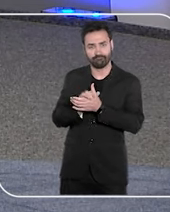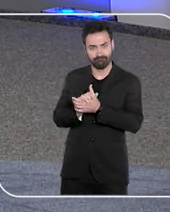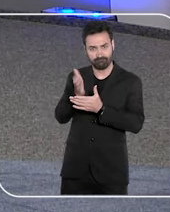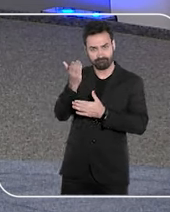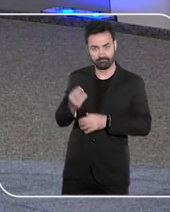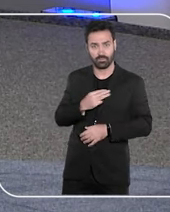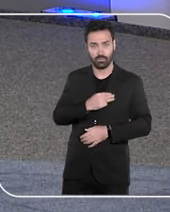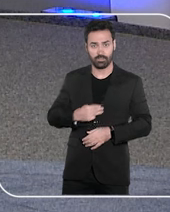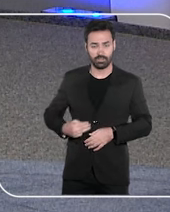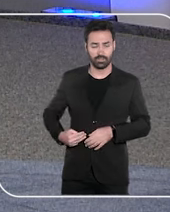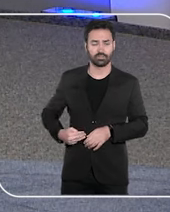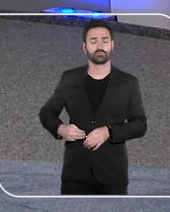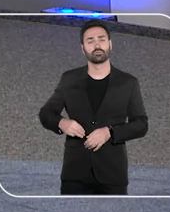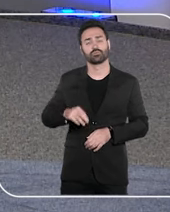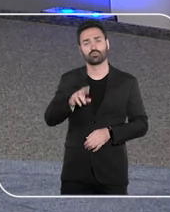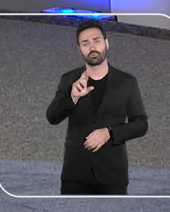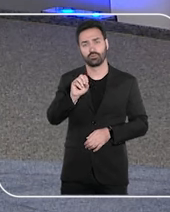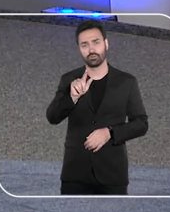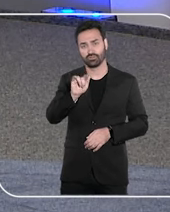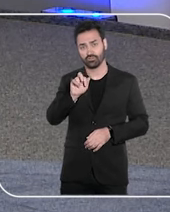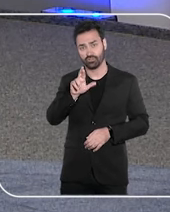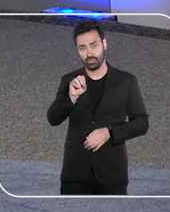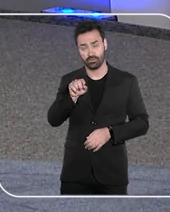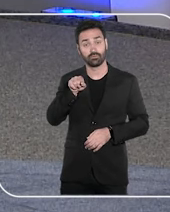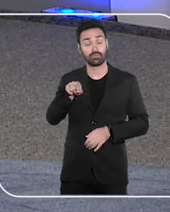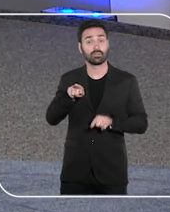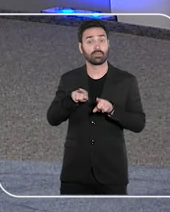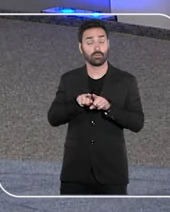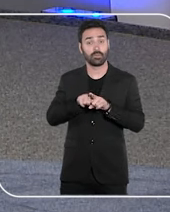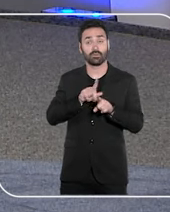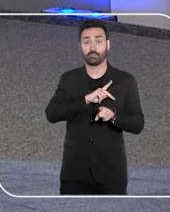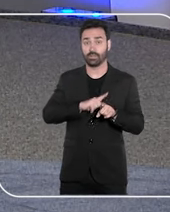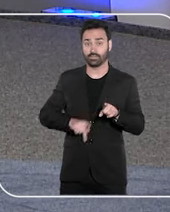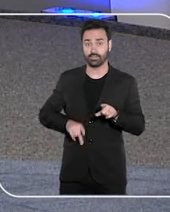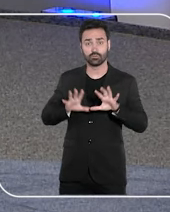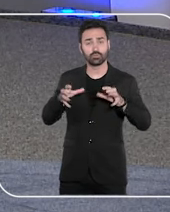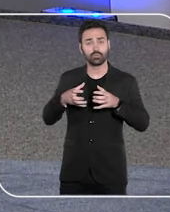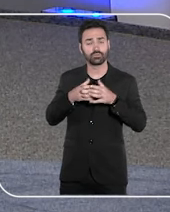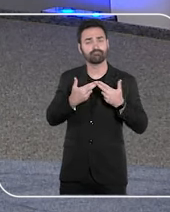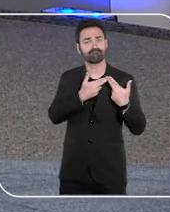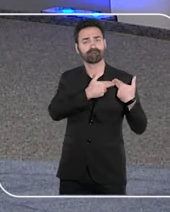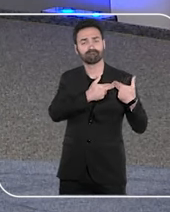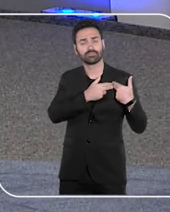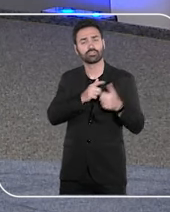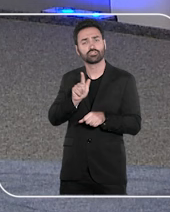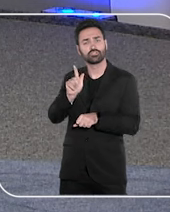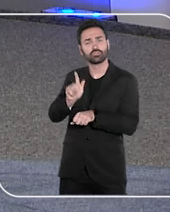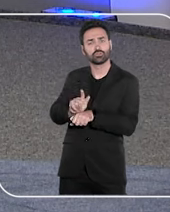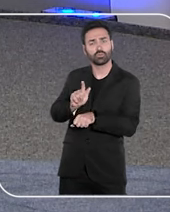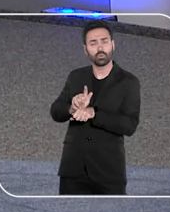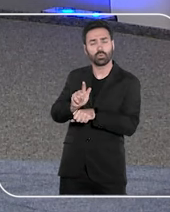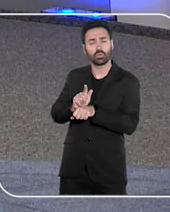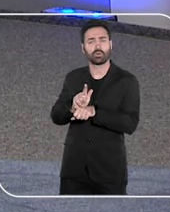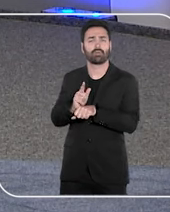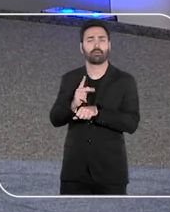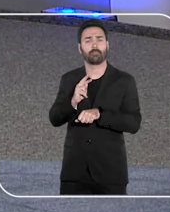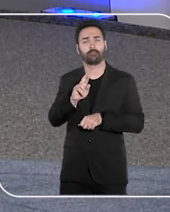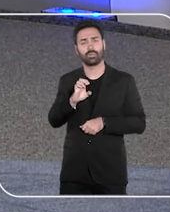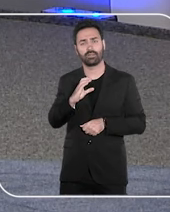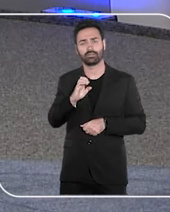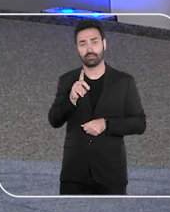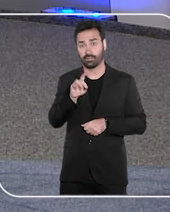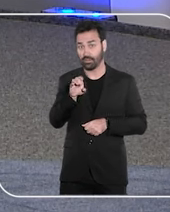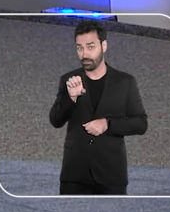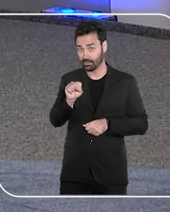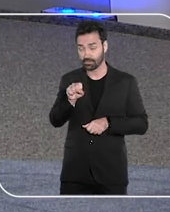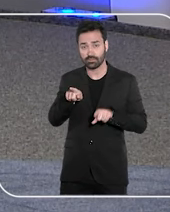ele que, além de ministro do Tribunal da Cidadania, preside a Comissão Gestora de Precedentes e de Ações Coletivas do